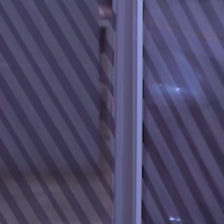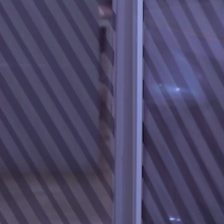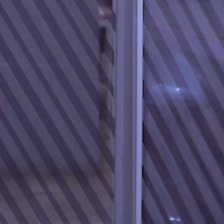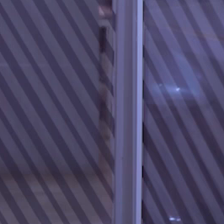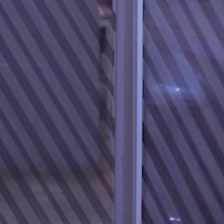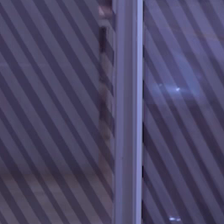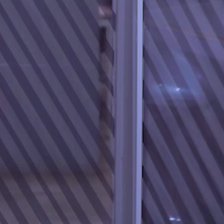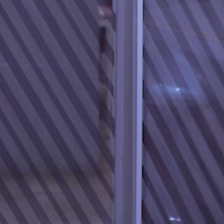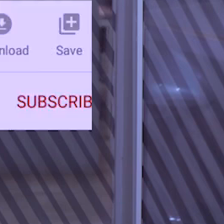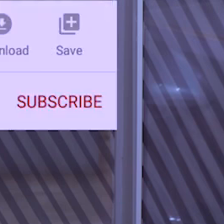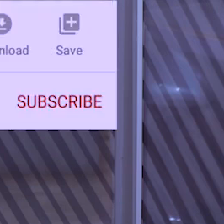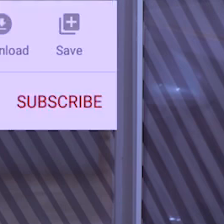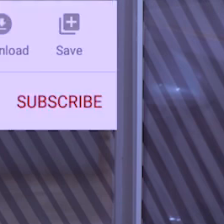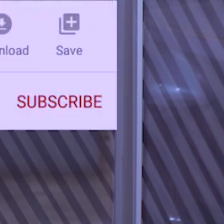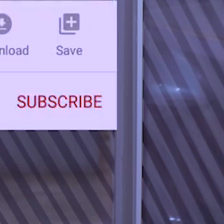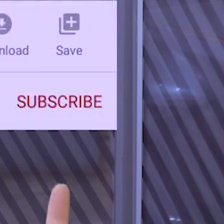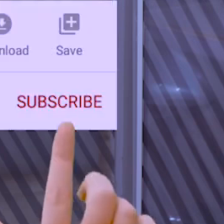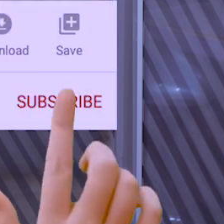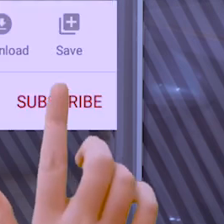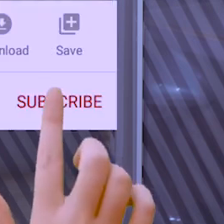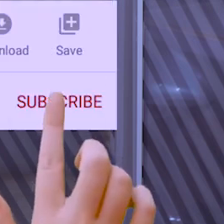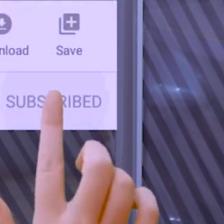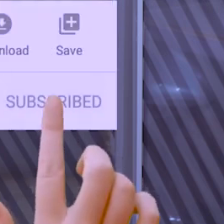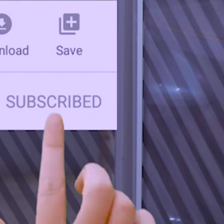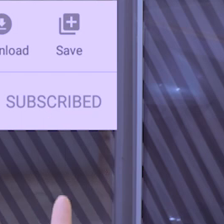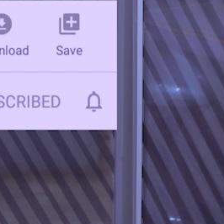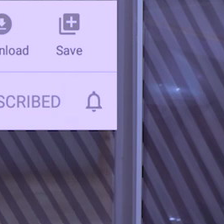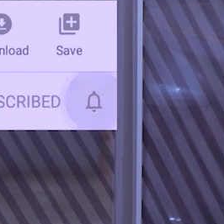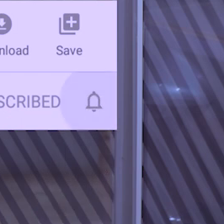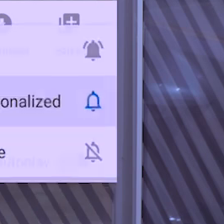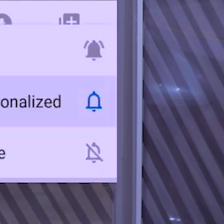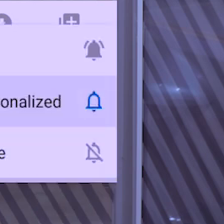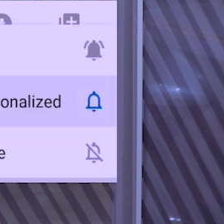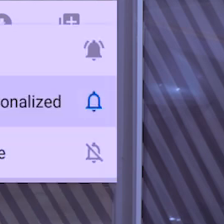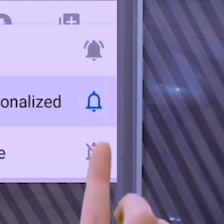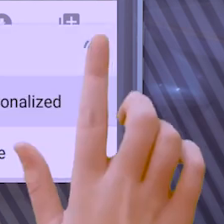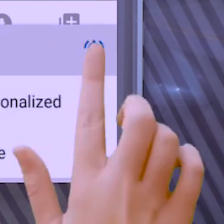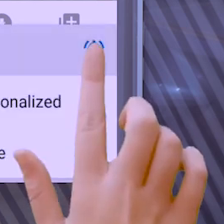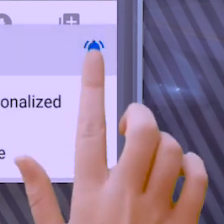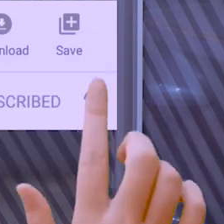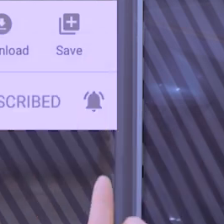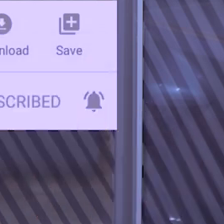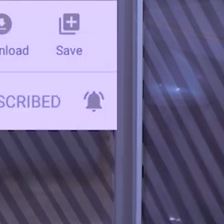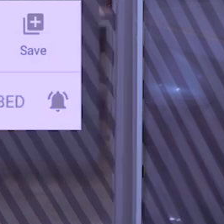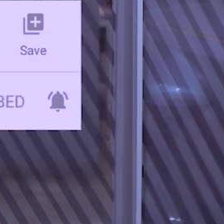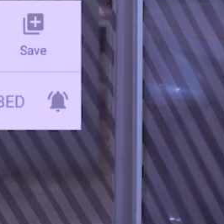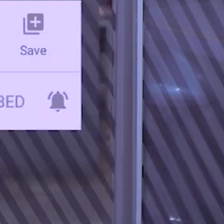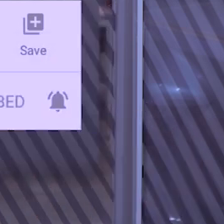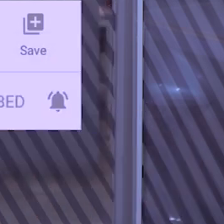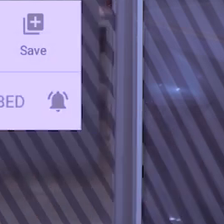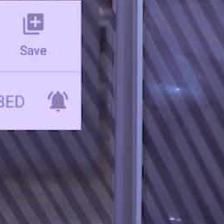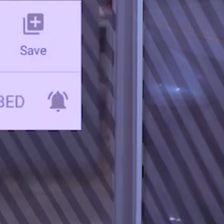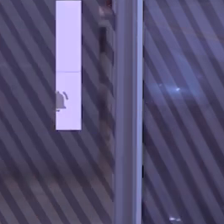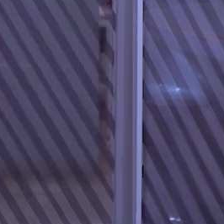Before you watch this video, don't forget to like and subscribe to Social Media Hegemon TV, and do not forget to press the notification button and to get